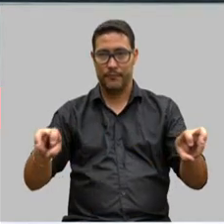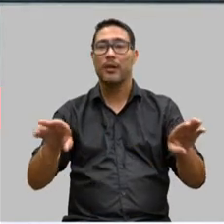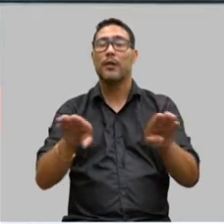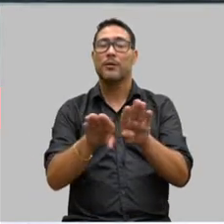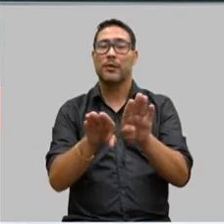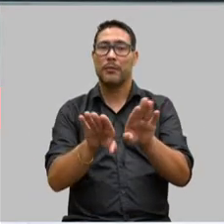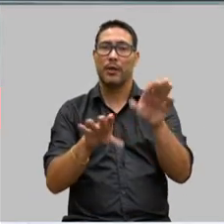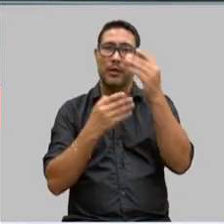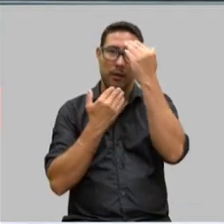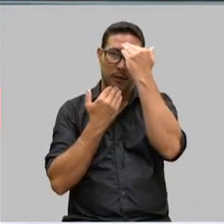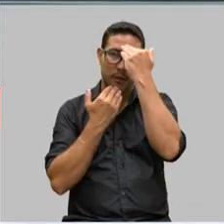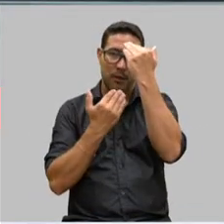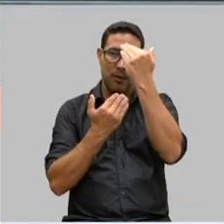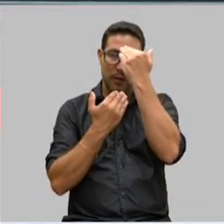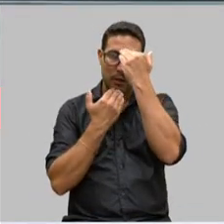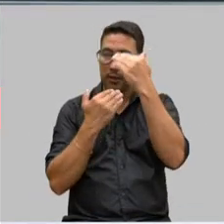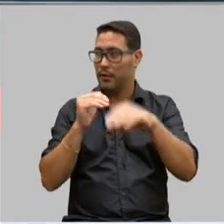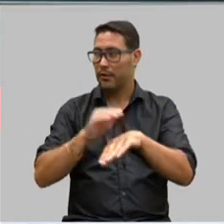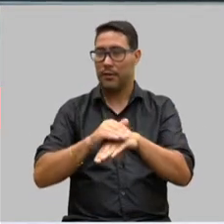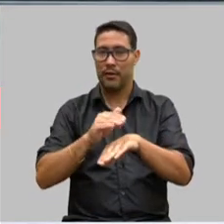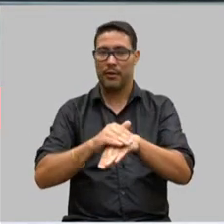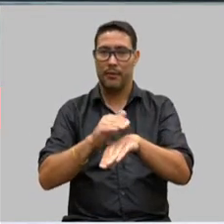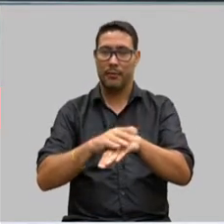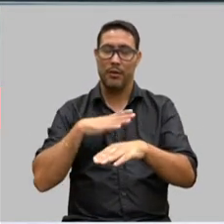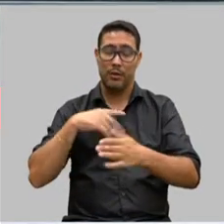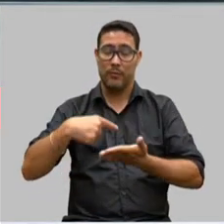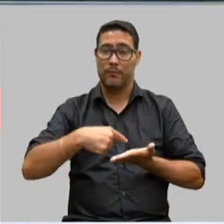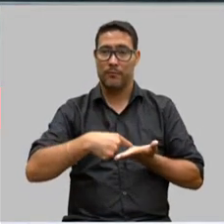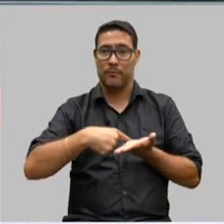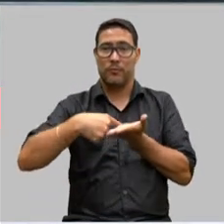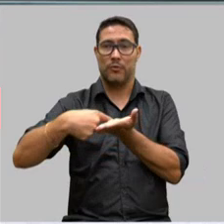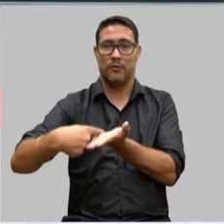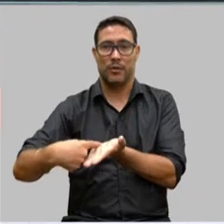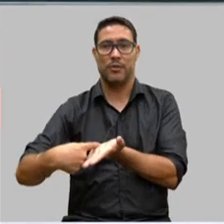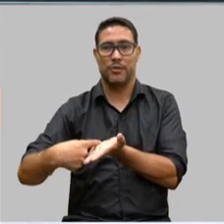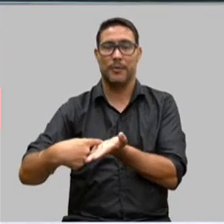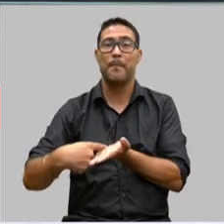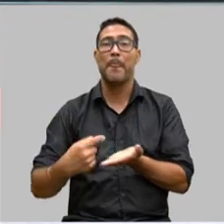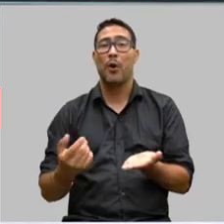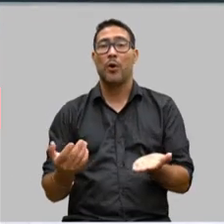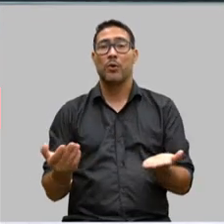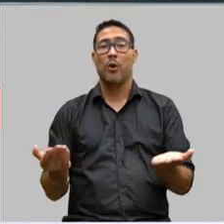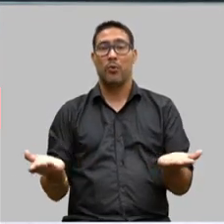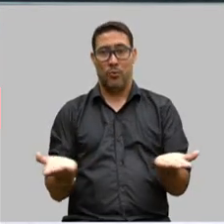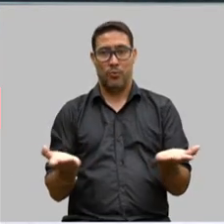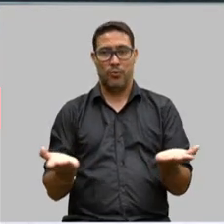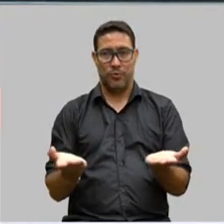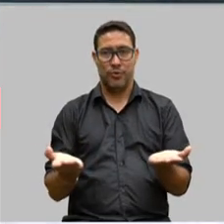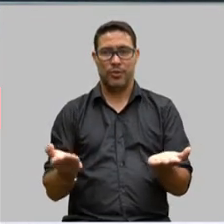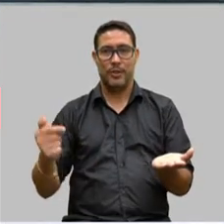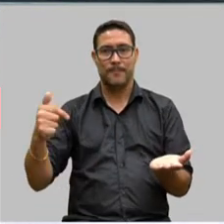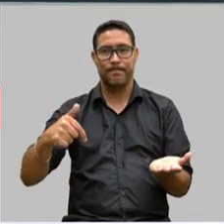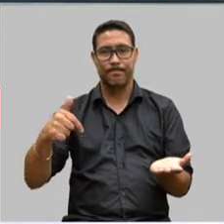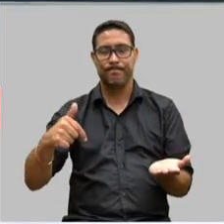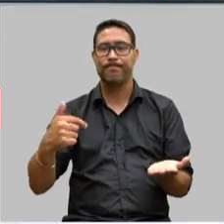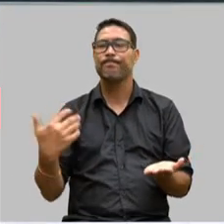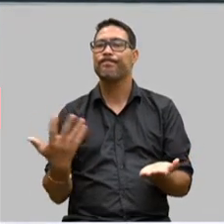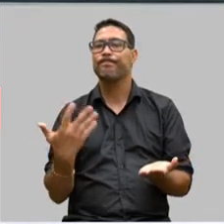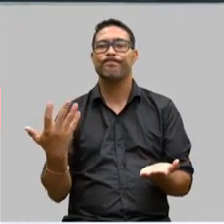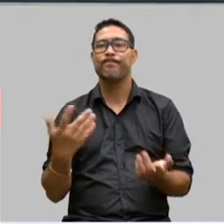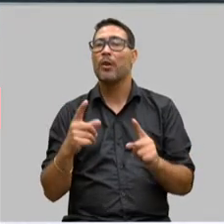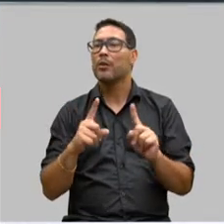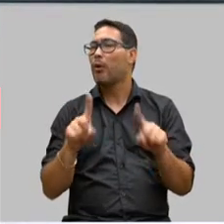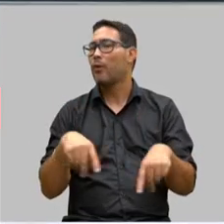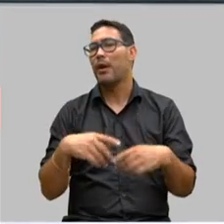agradecer o convite e dizer que hoje aqui não se trata de apenas um projeto,